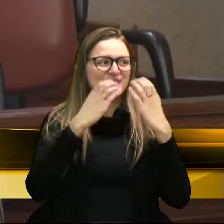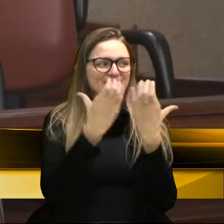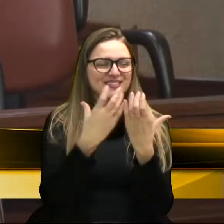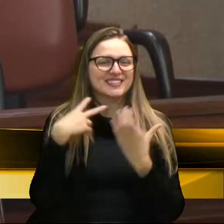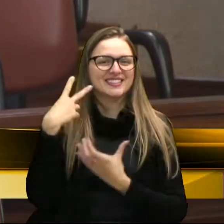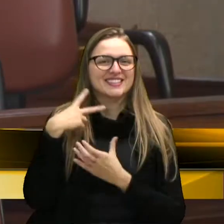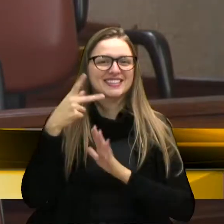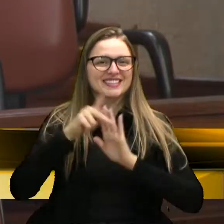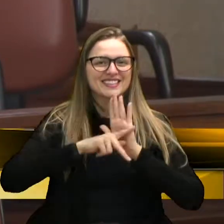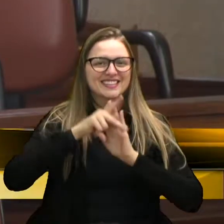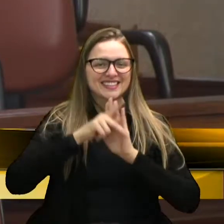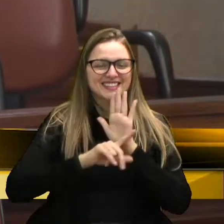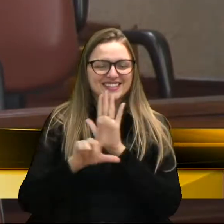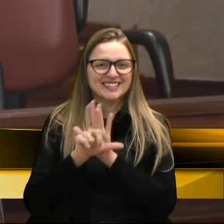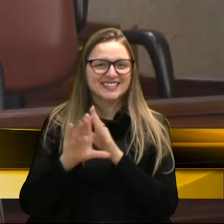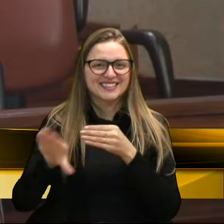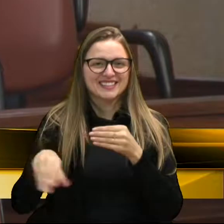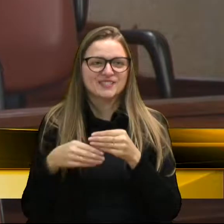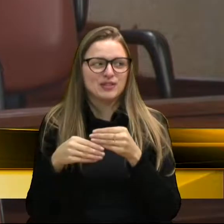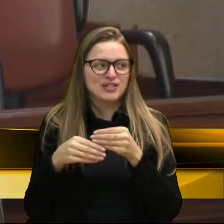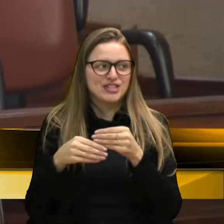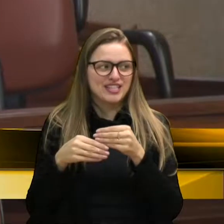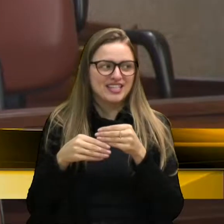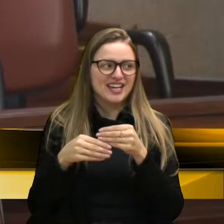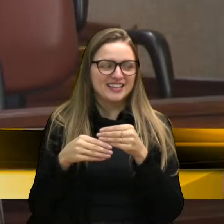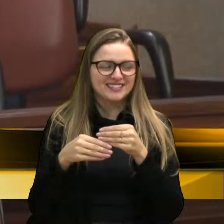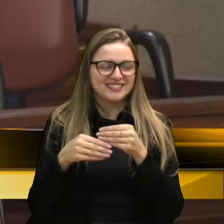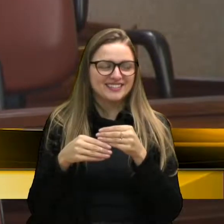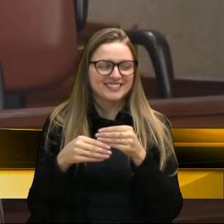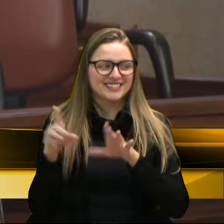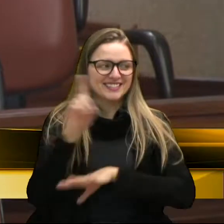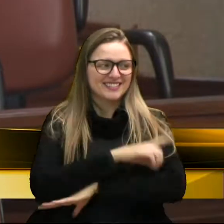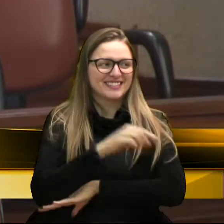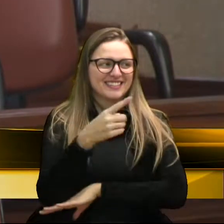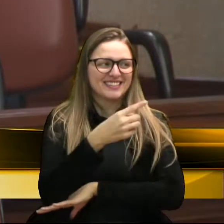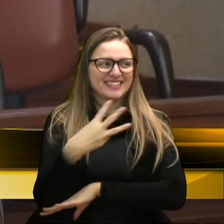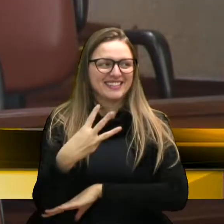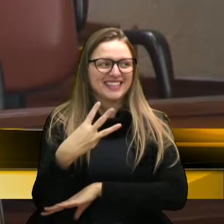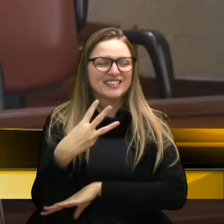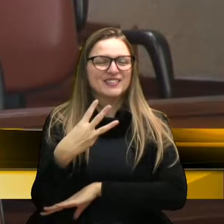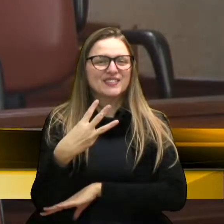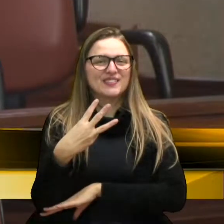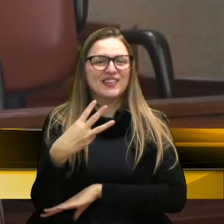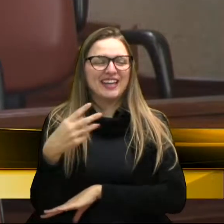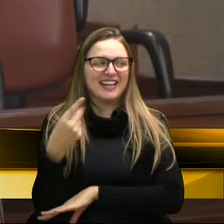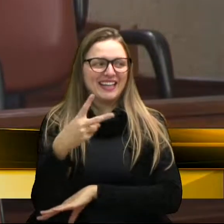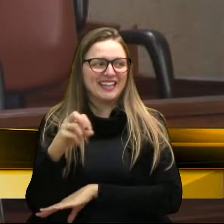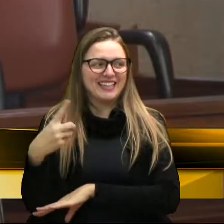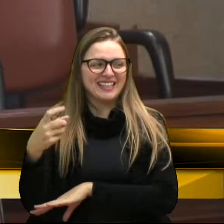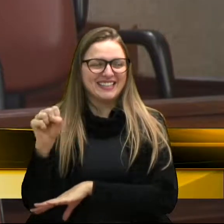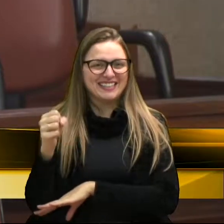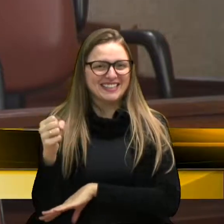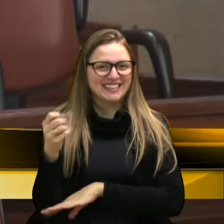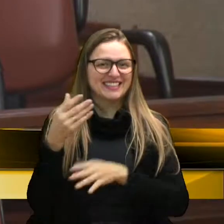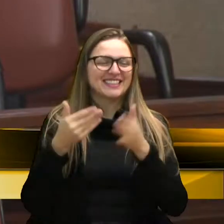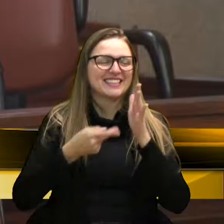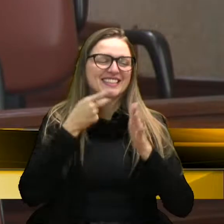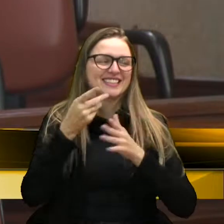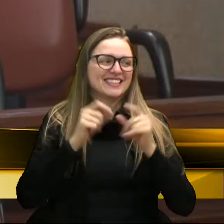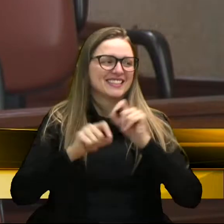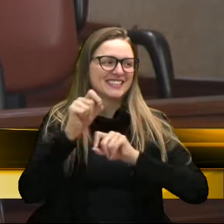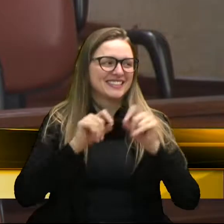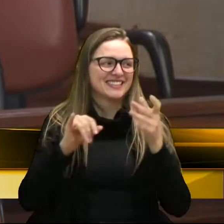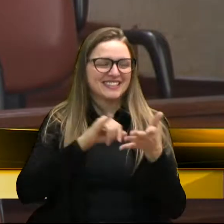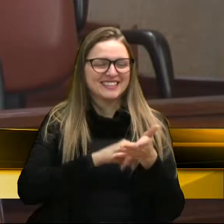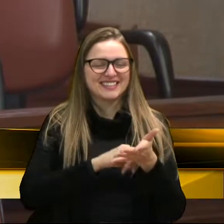o projeto de lei complementar número 13 de 2018, onde são tratadas diversas questões tributárias,